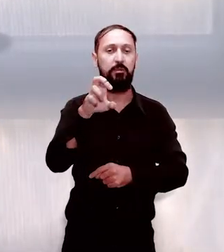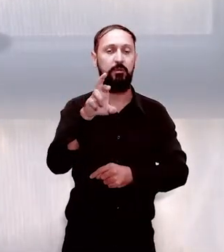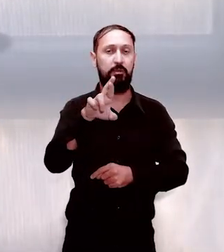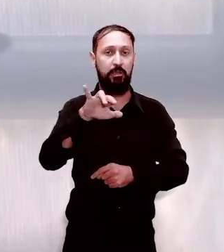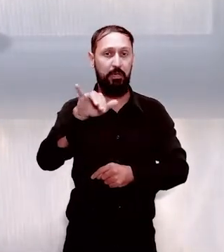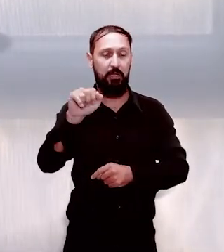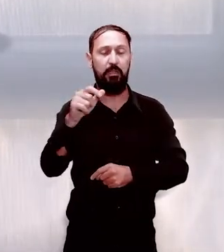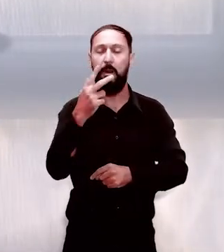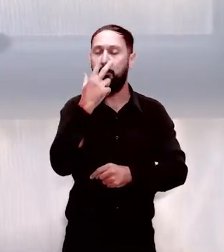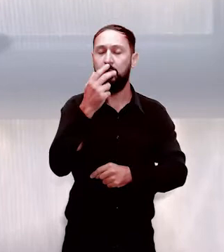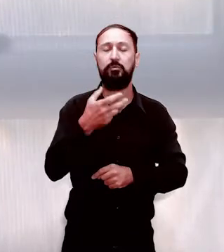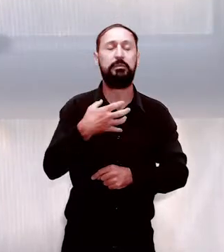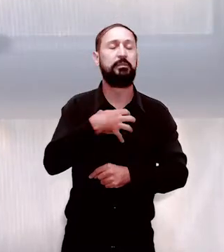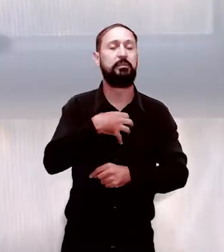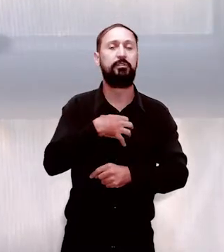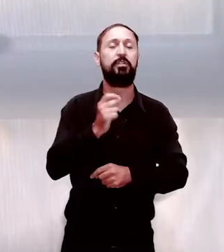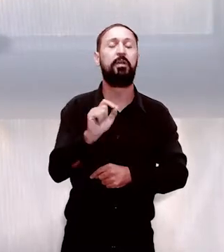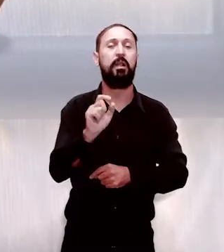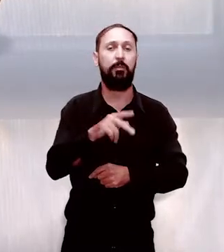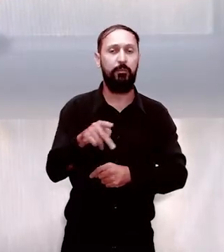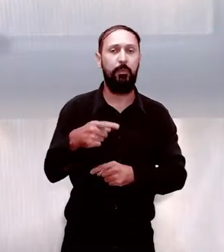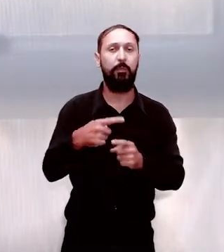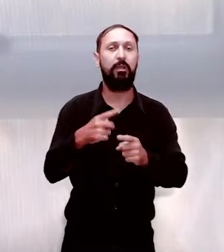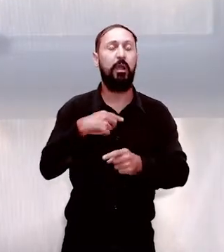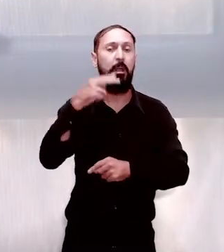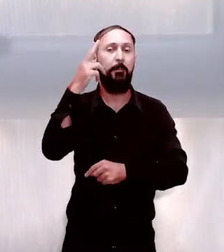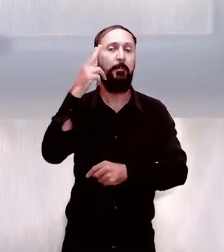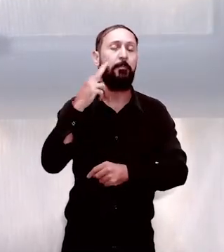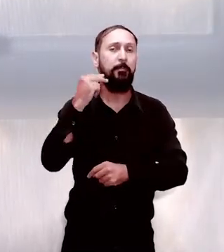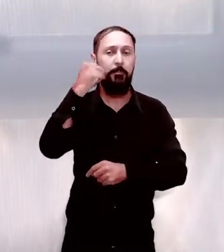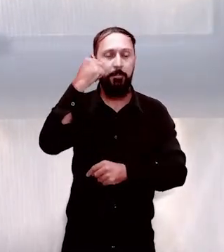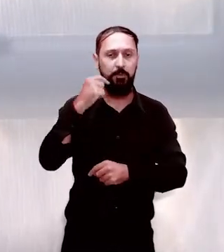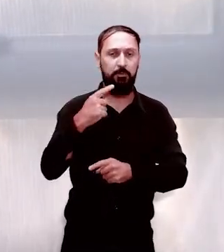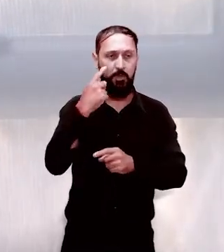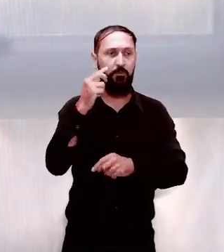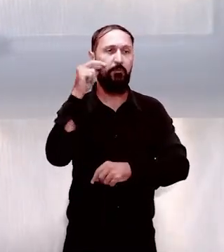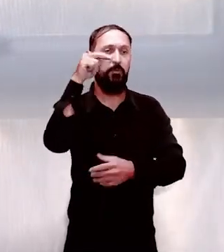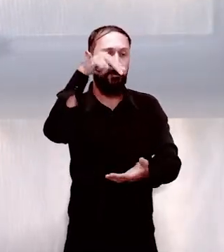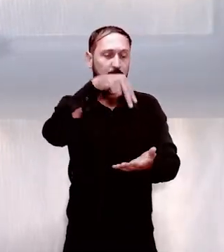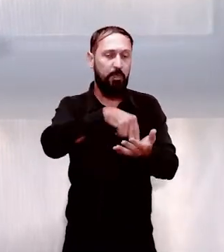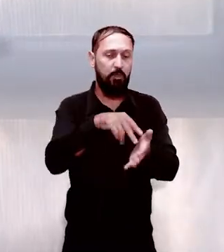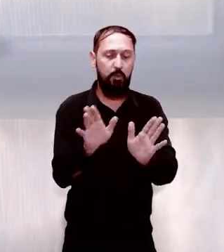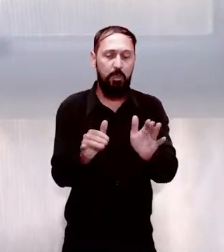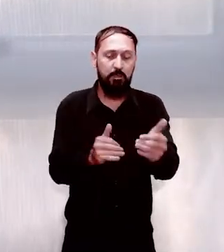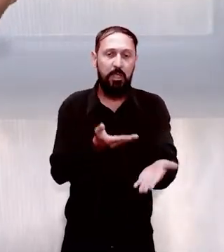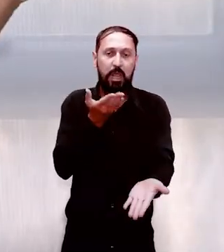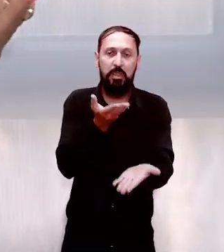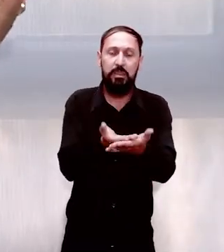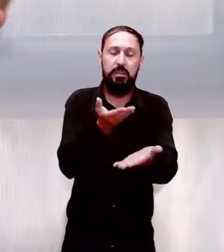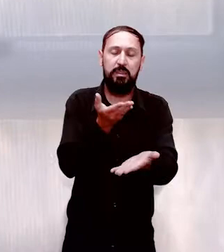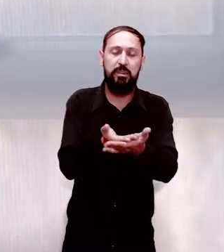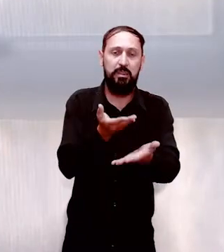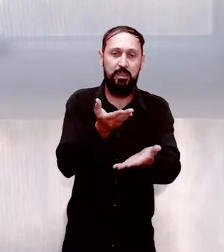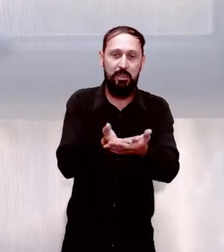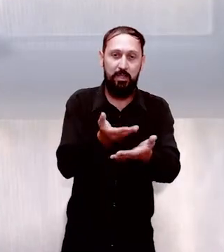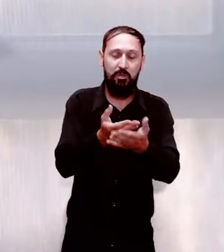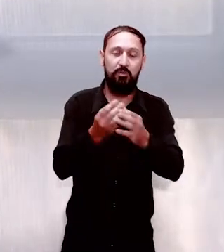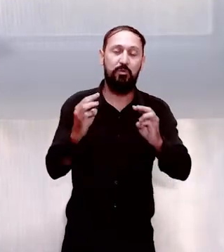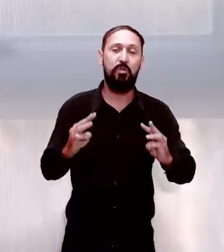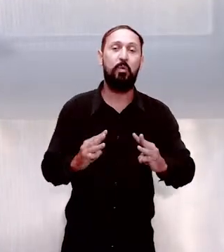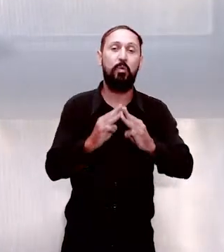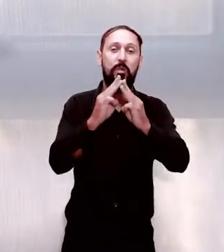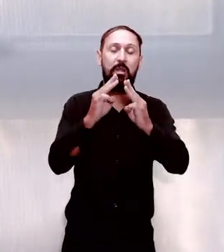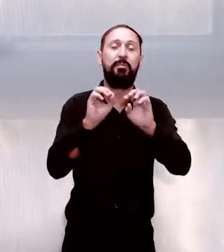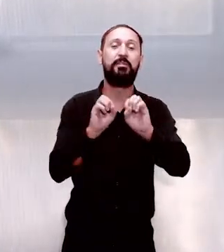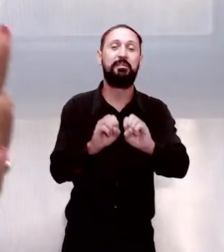em condições de ser professora, porque ela é preta, até ela me ver numa sala da Uniderp, doutora Eugênia, dando uma aula para ela